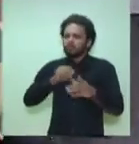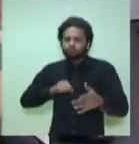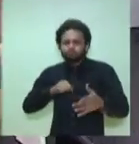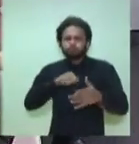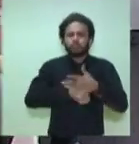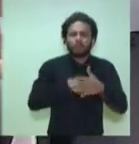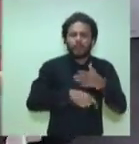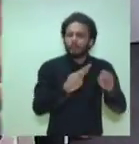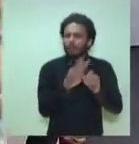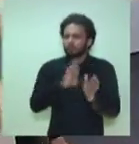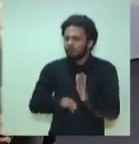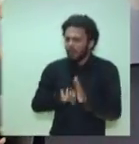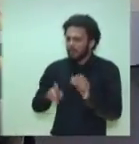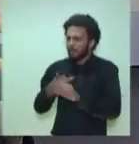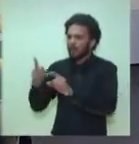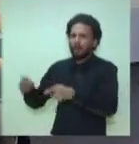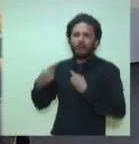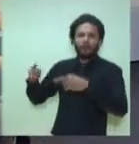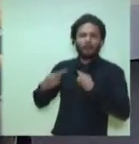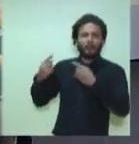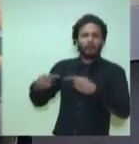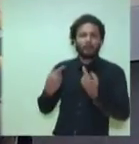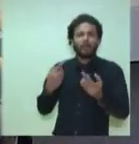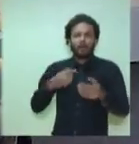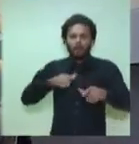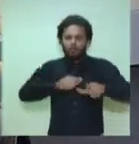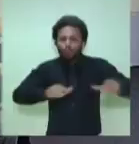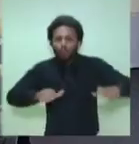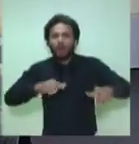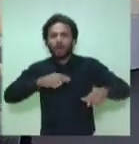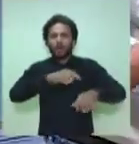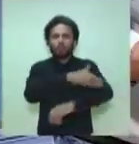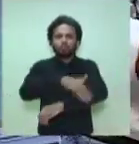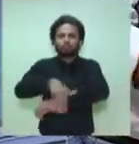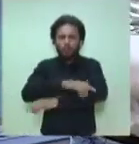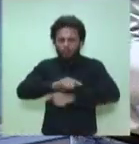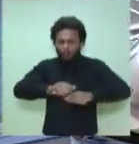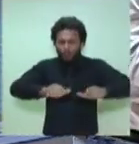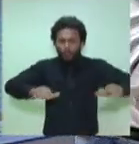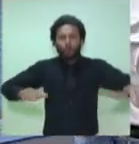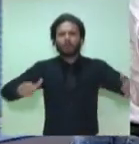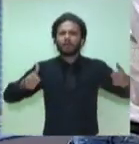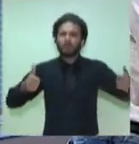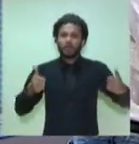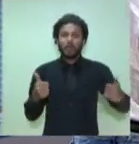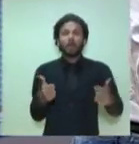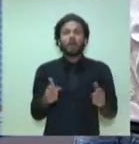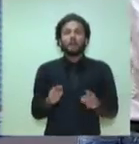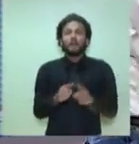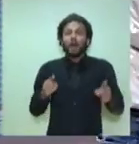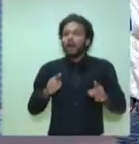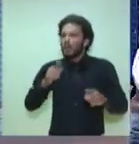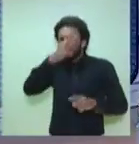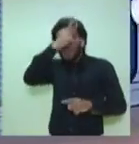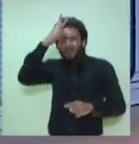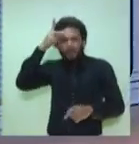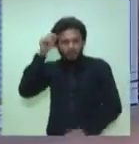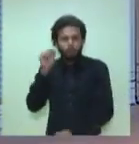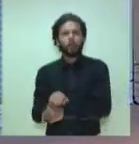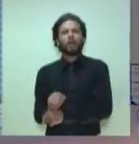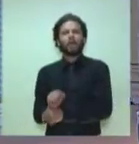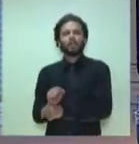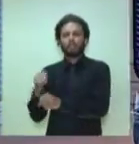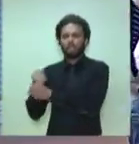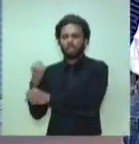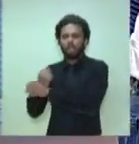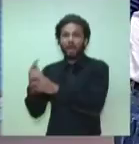nenhuma. Já reclamou do asfaltamento das ruas. Já reclamou, em outras palavras, a Manaus não pode parar. Eu entreguei obras no meu primeiro